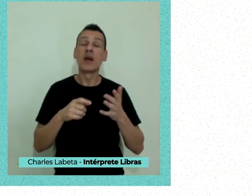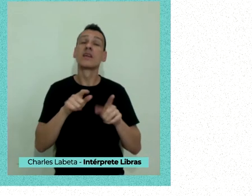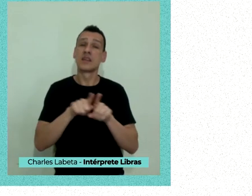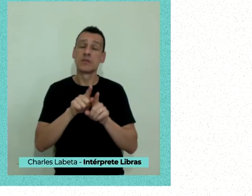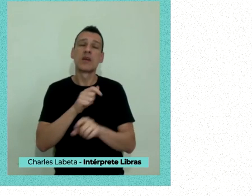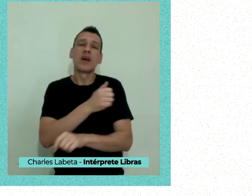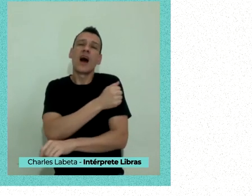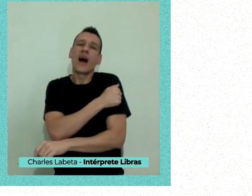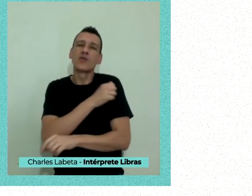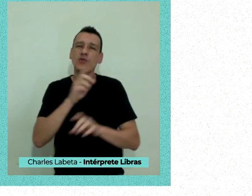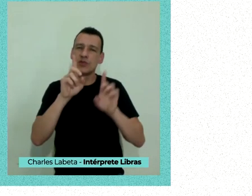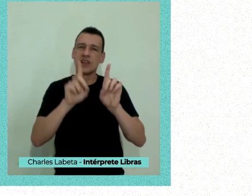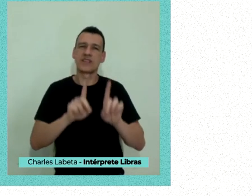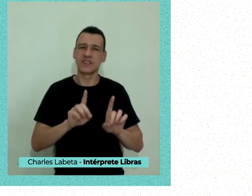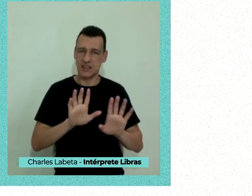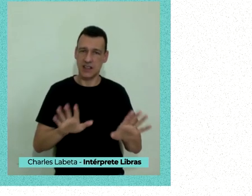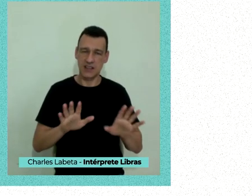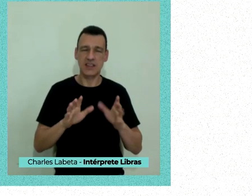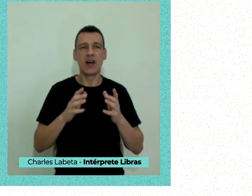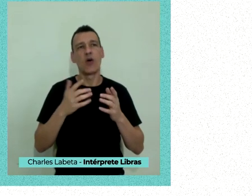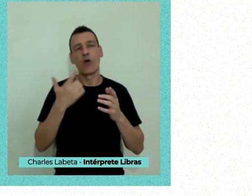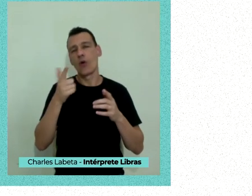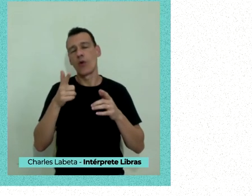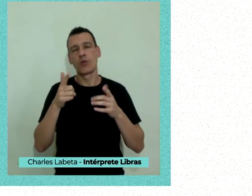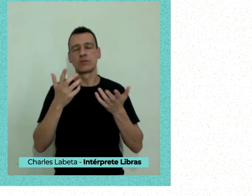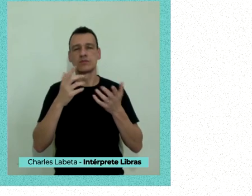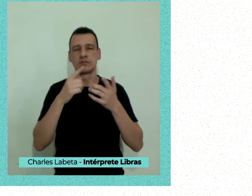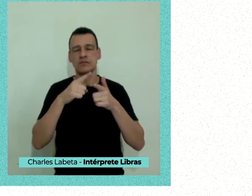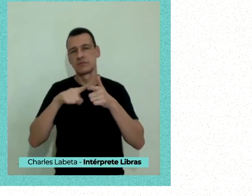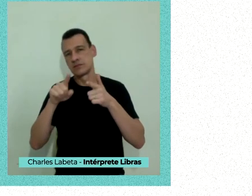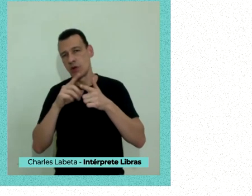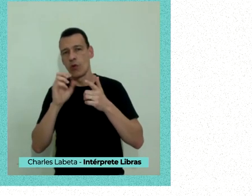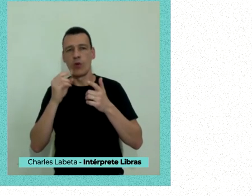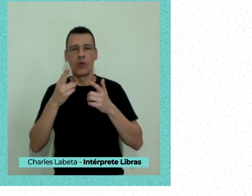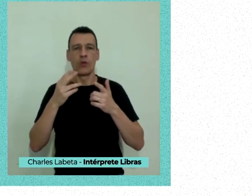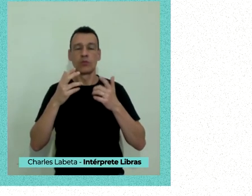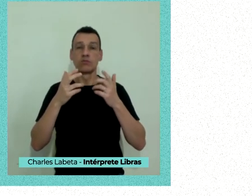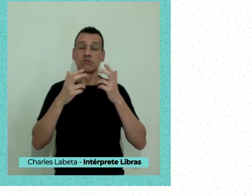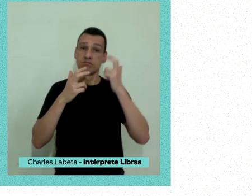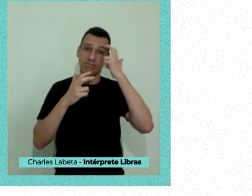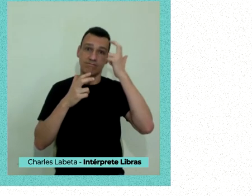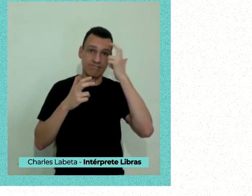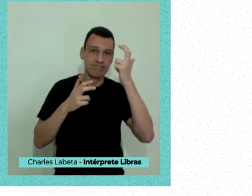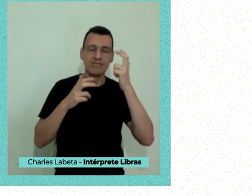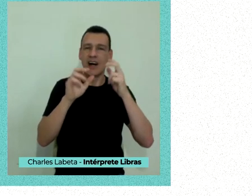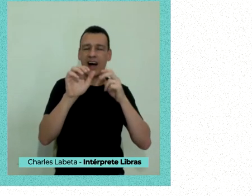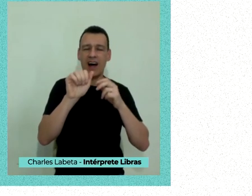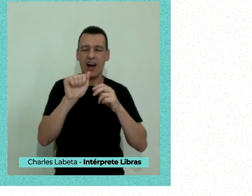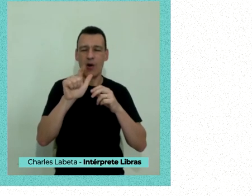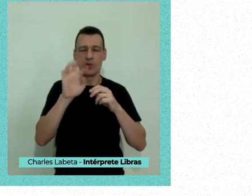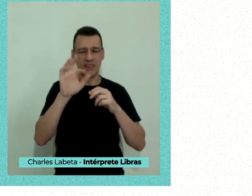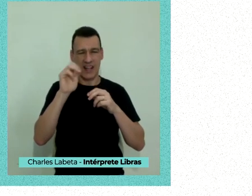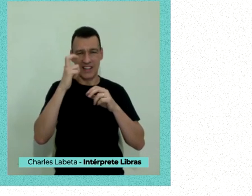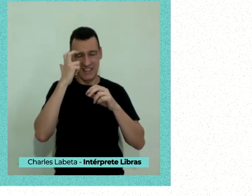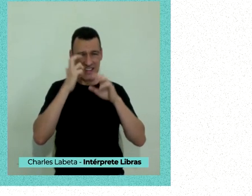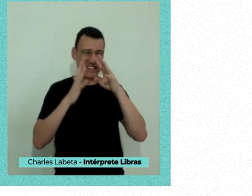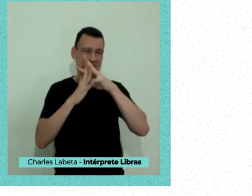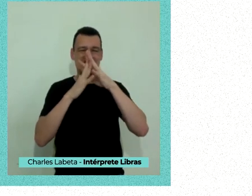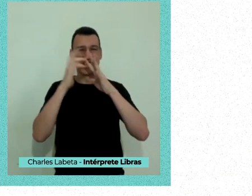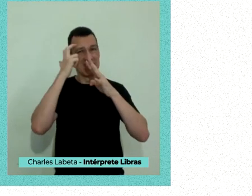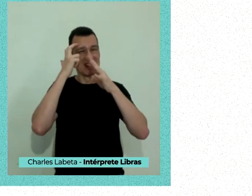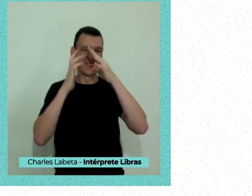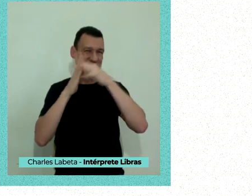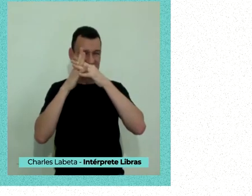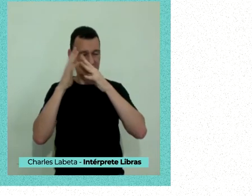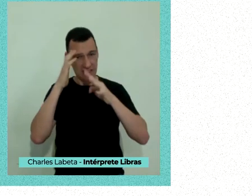com deficiências, transtornos, altas habilidades e superdotação. Ou seja, hoje a